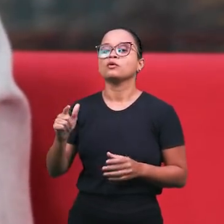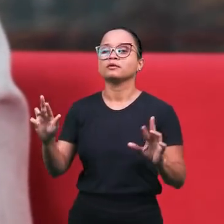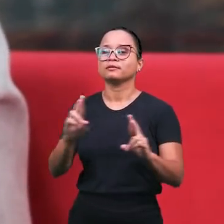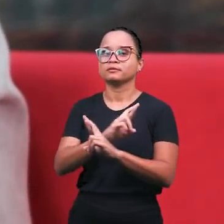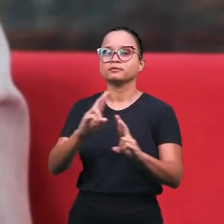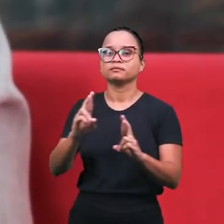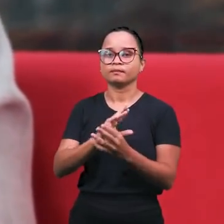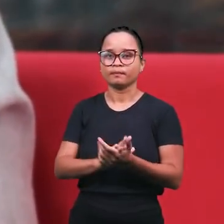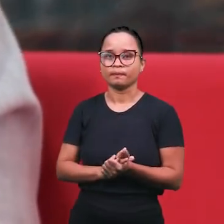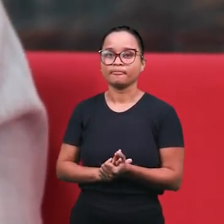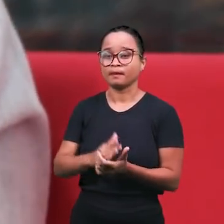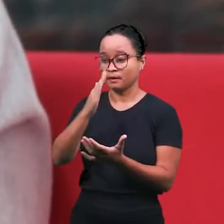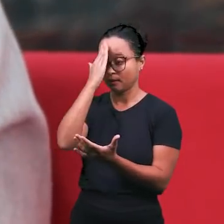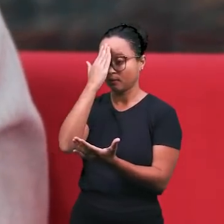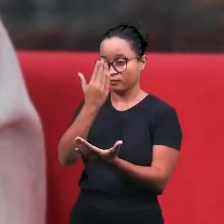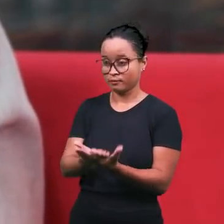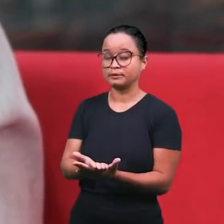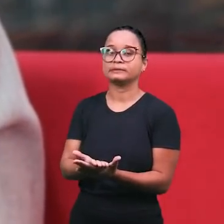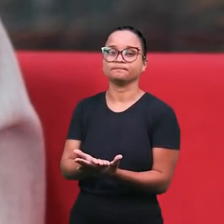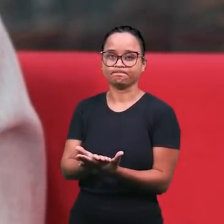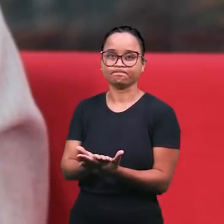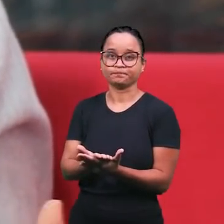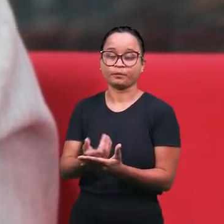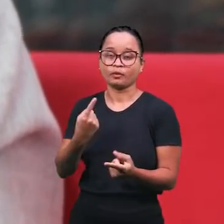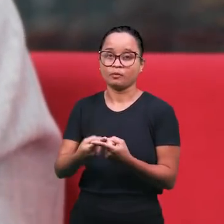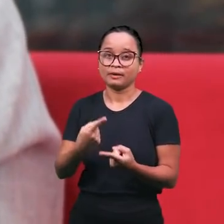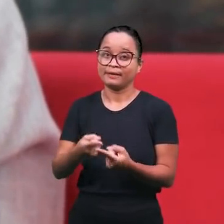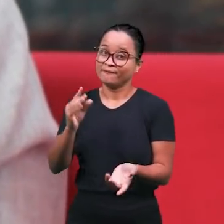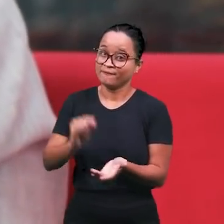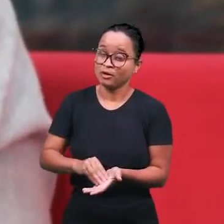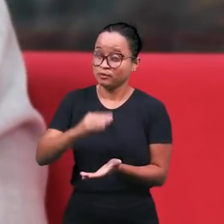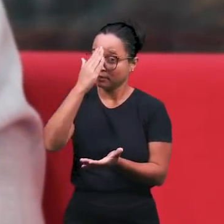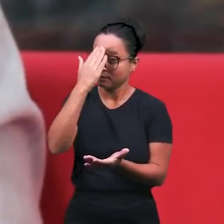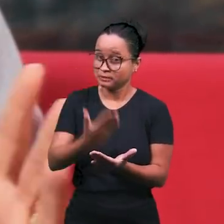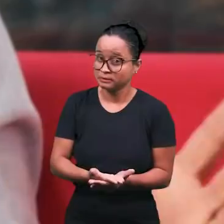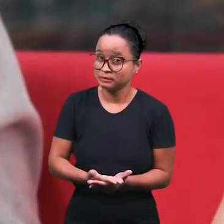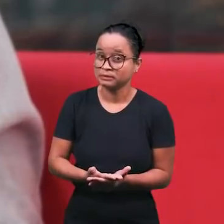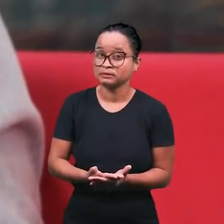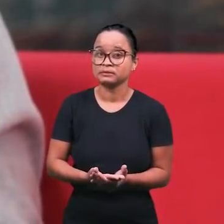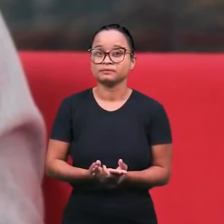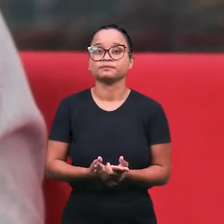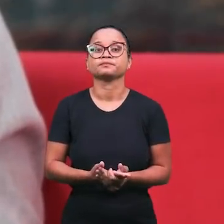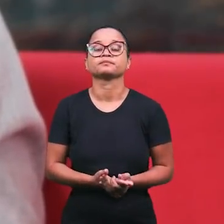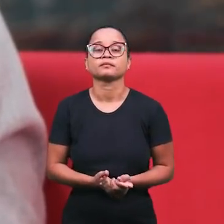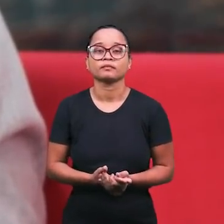vínculo nessa relação que é chamado confiança. E sem confiança, não há